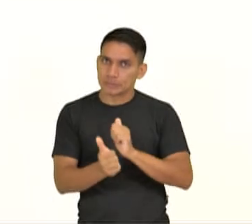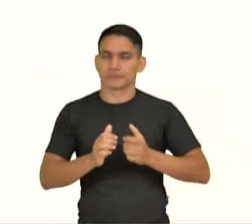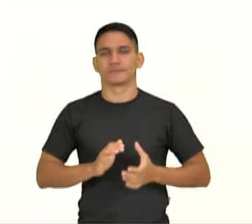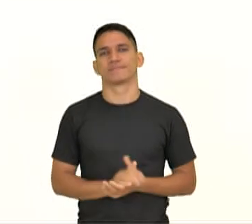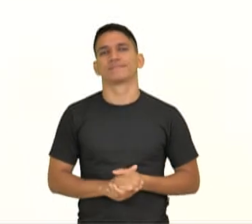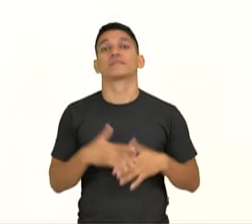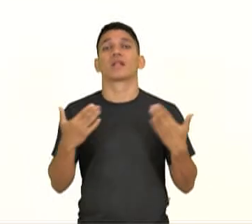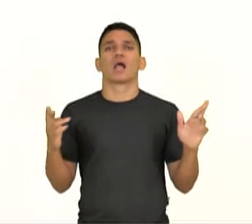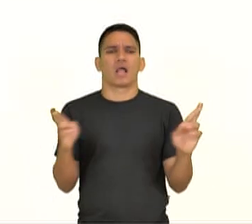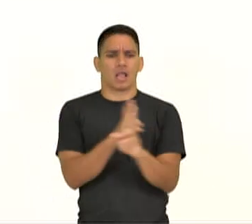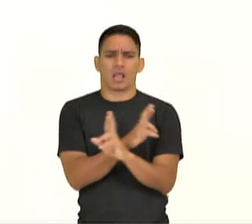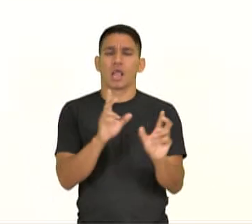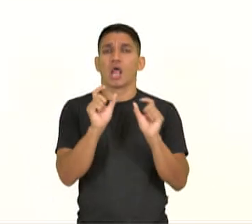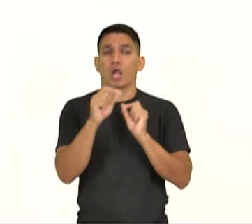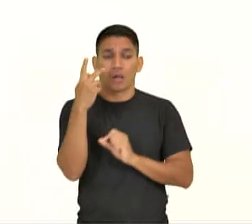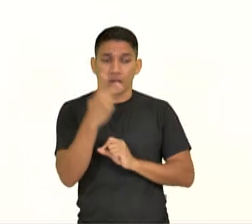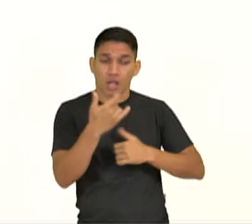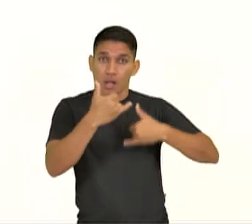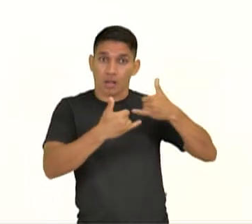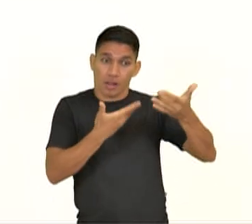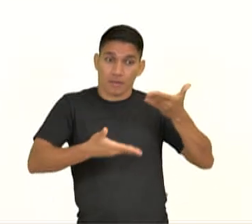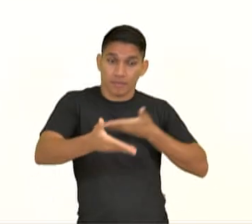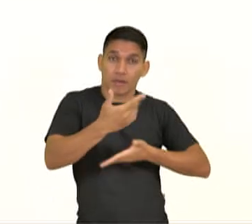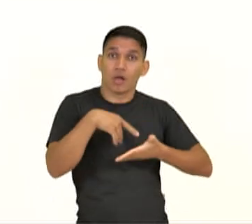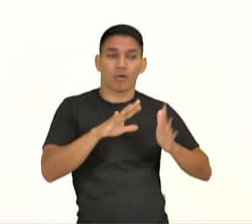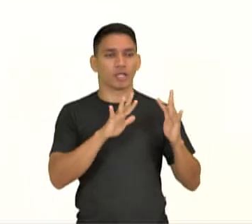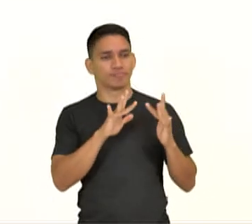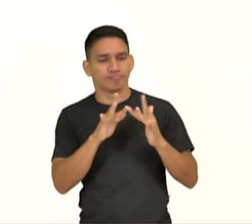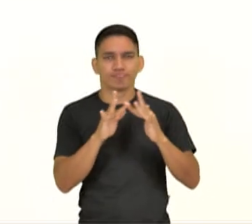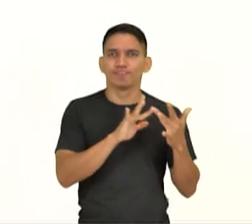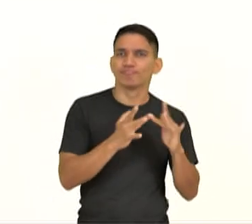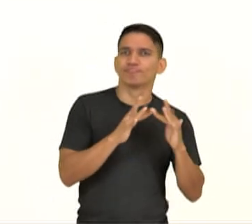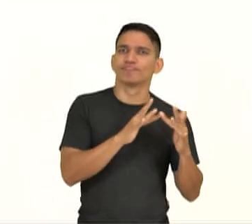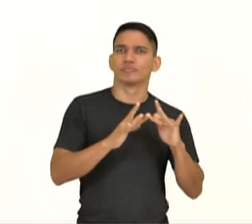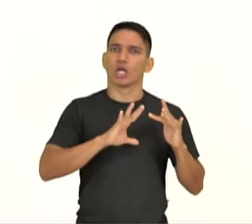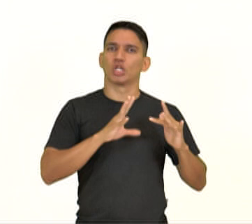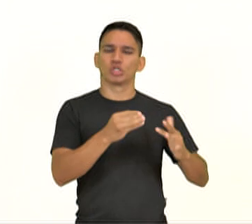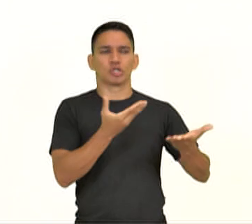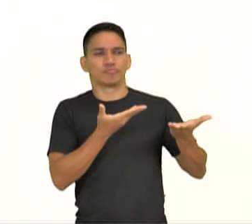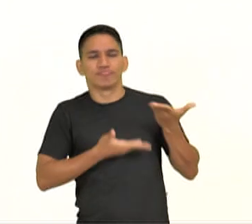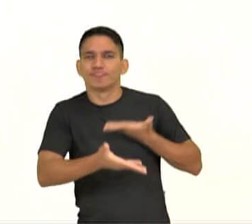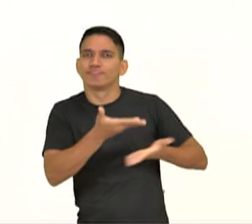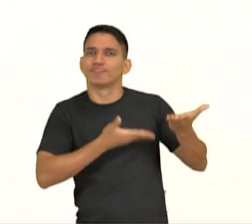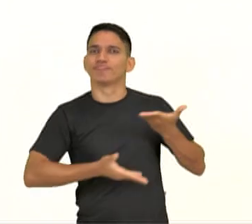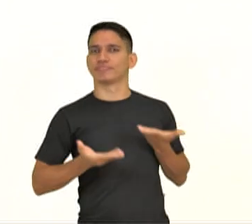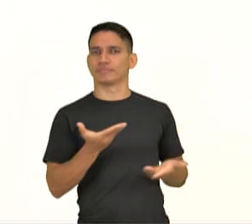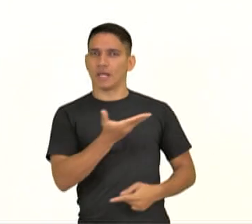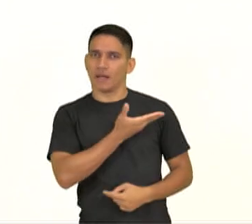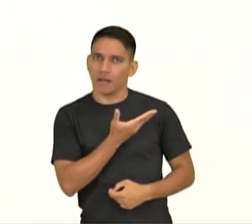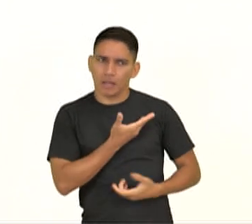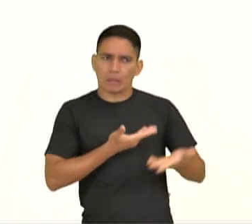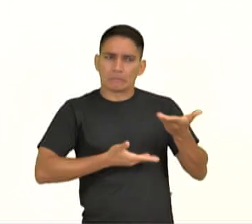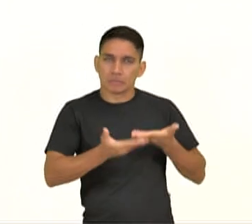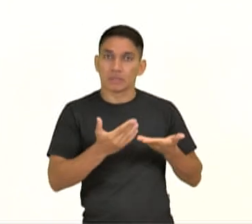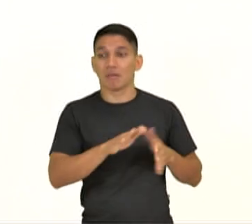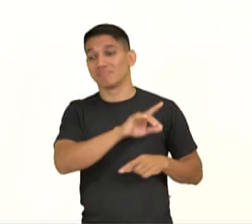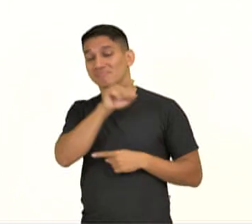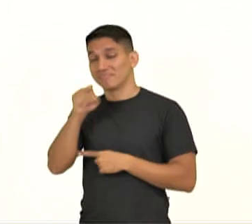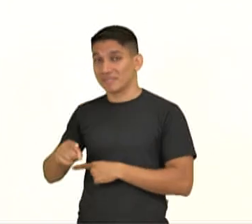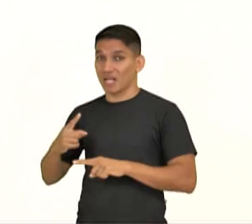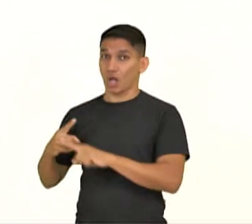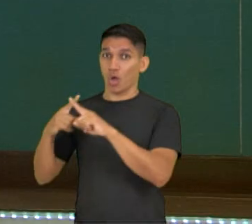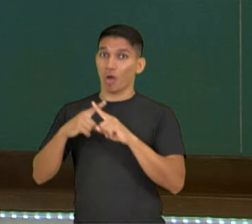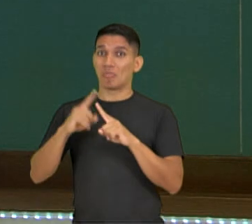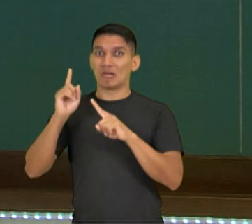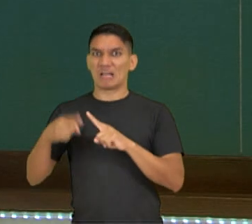A relação nos jogos cooperativos é de parceria, vocês são parceiros, e infelizmente no competitivos é de rivalidade. Mas